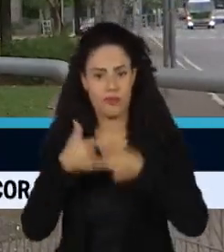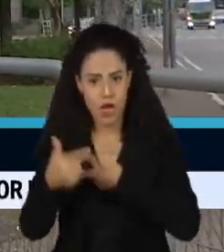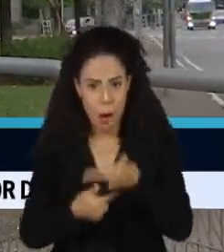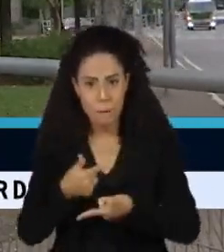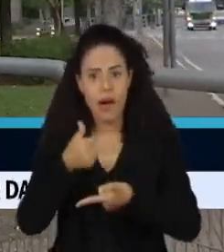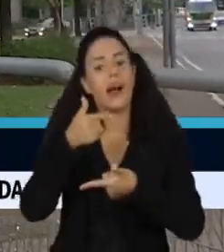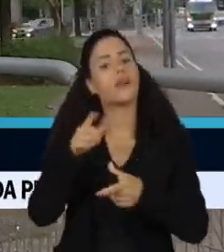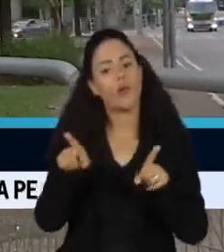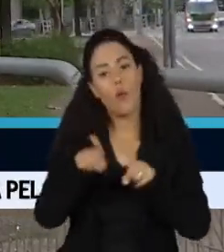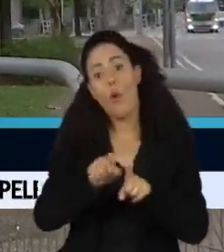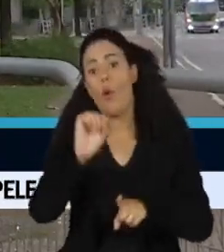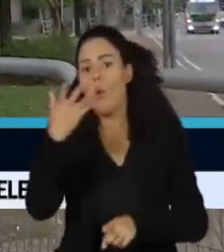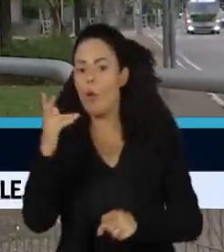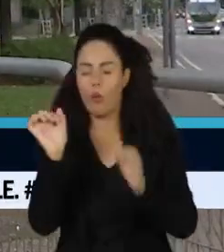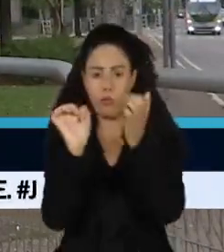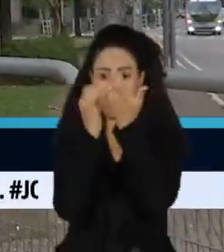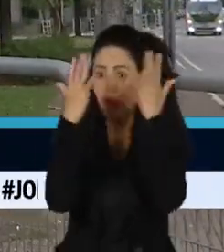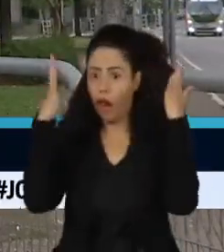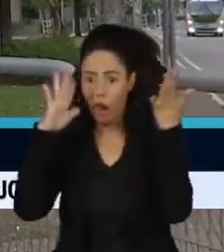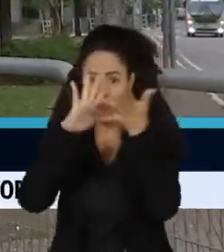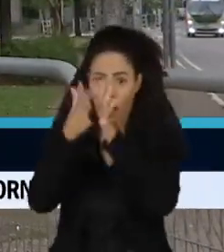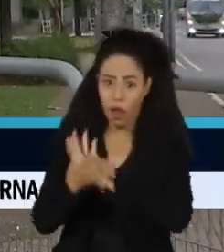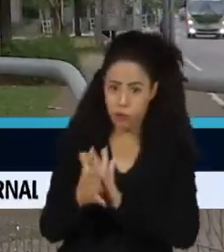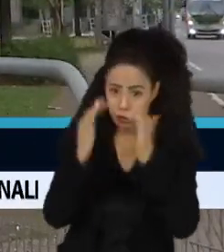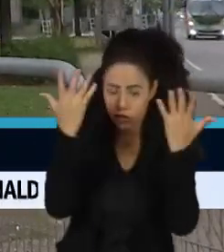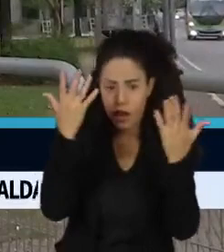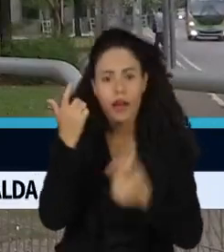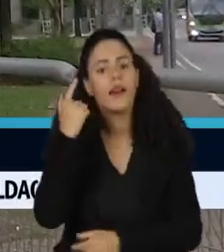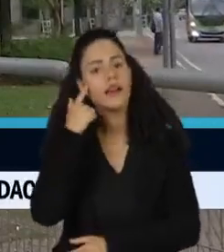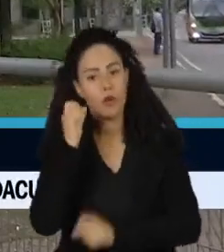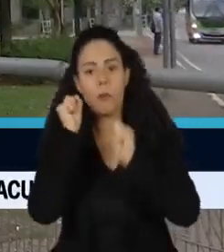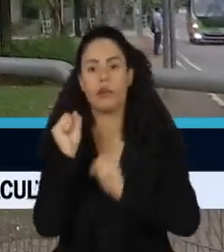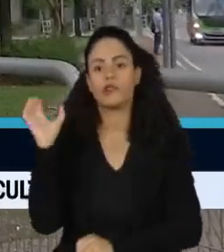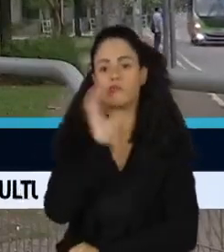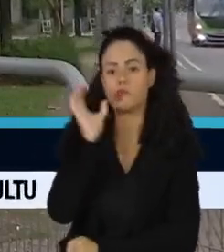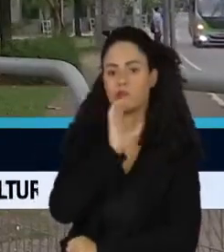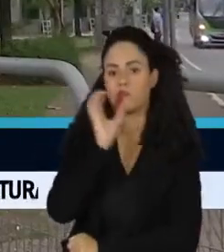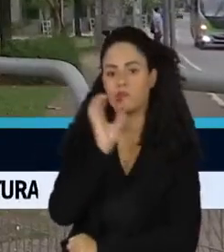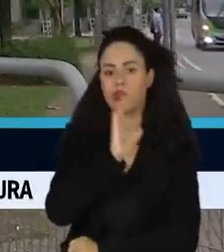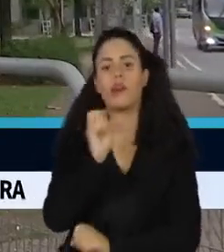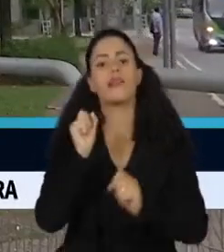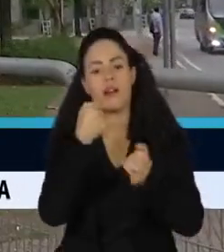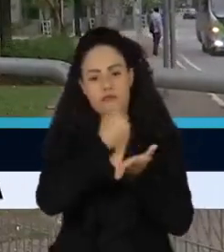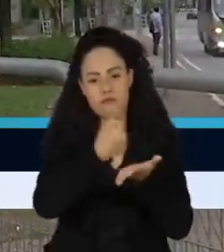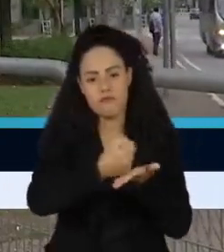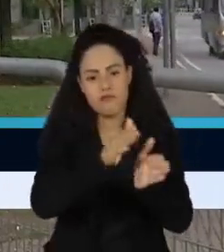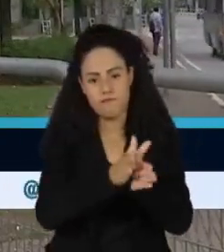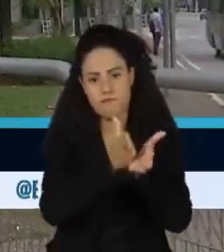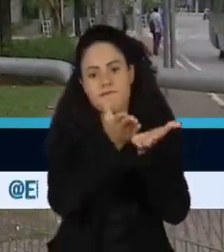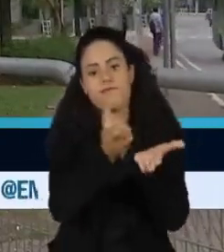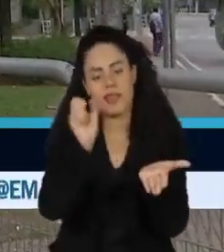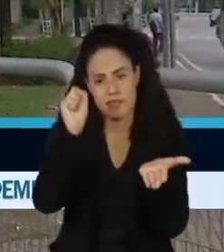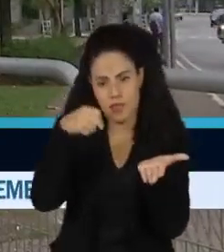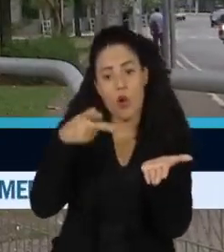ou catástrofes naturais. Nesses casos de emergência, não entram os passaportes